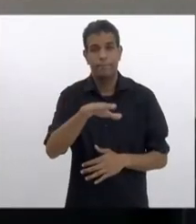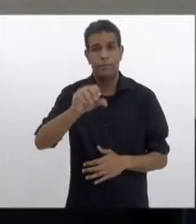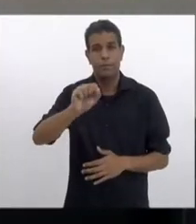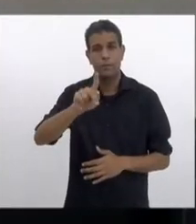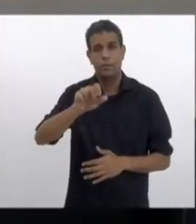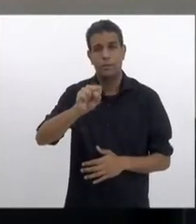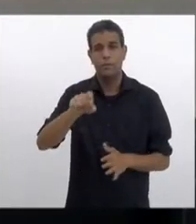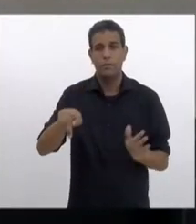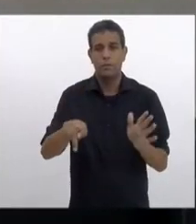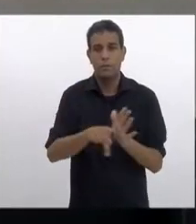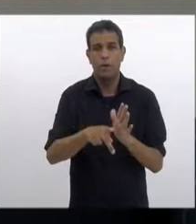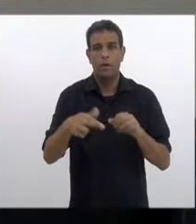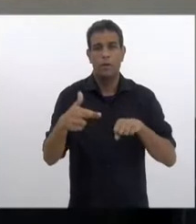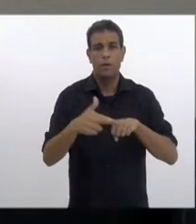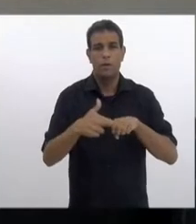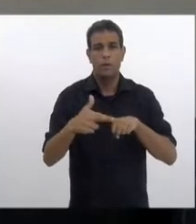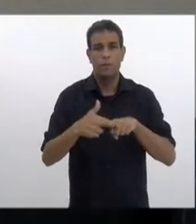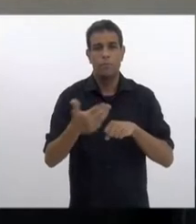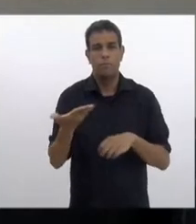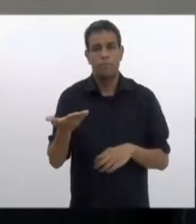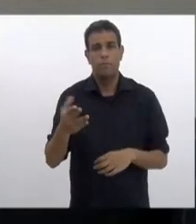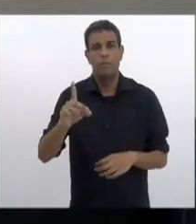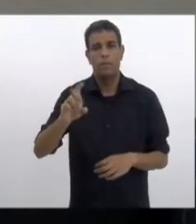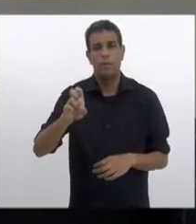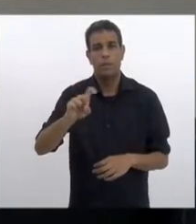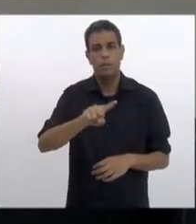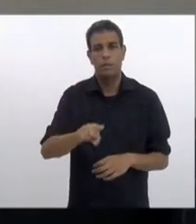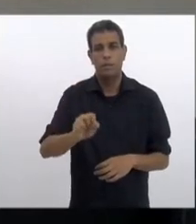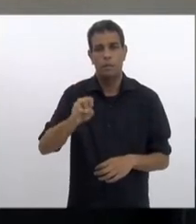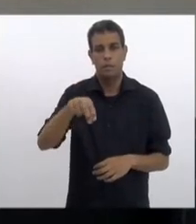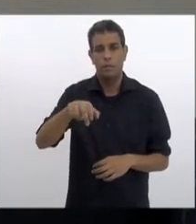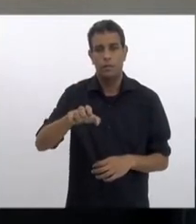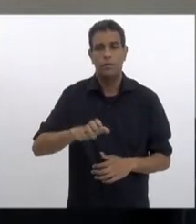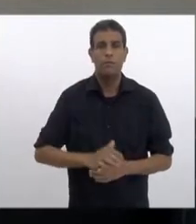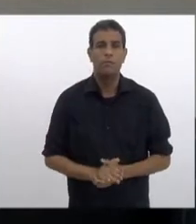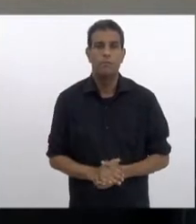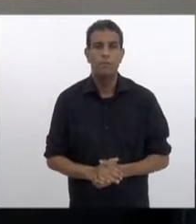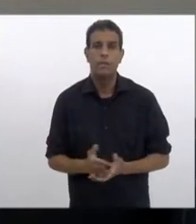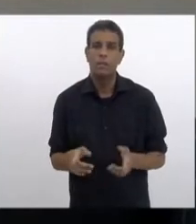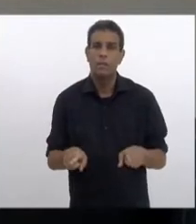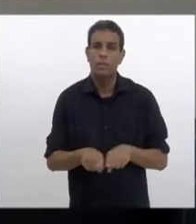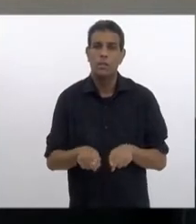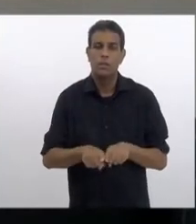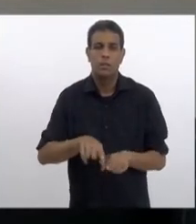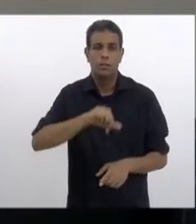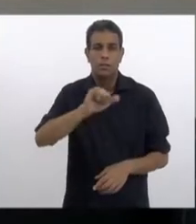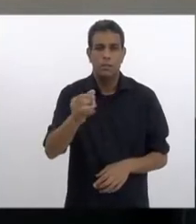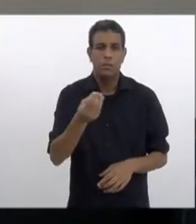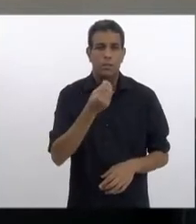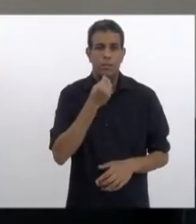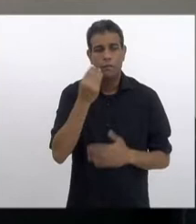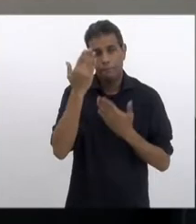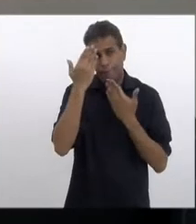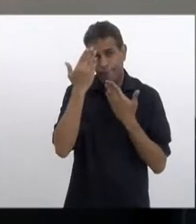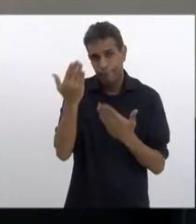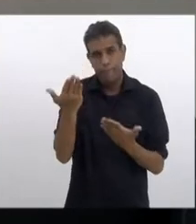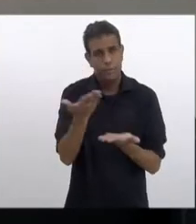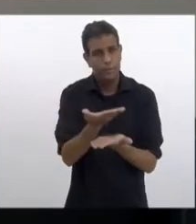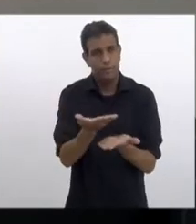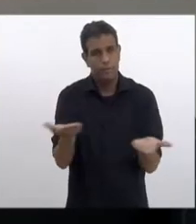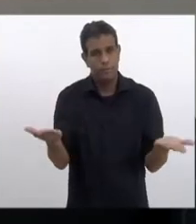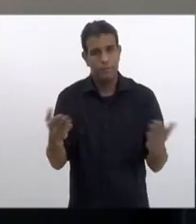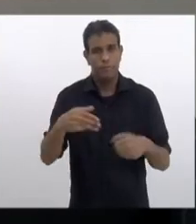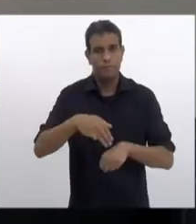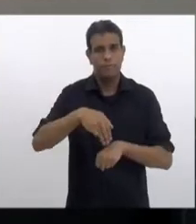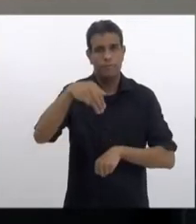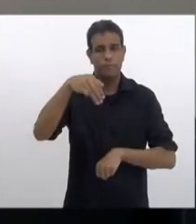de Belfor Roxo, a senhora Dejane Nascimento. Quero também aproveitar a oportunidade de agradecer o